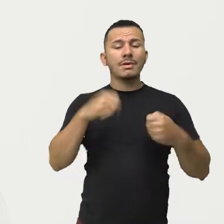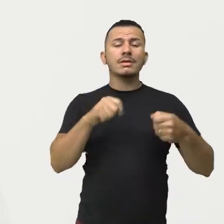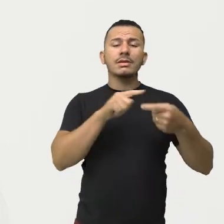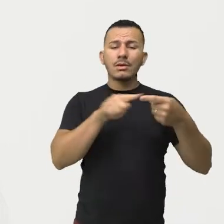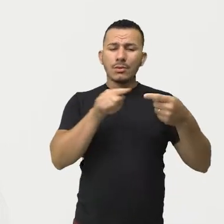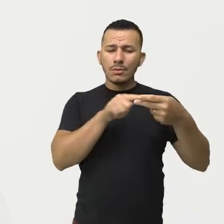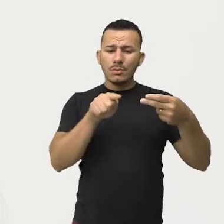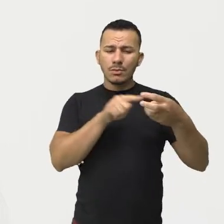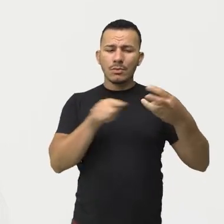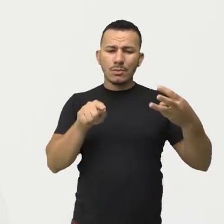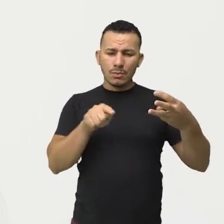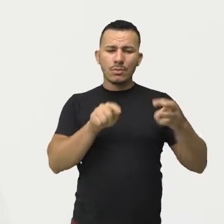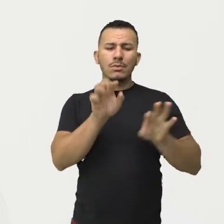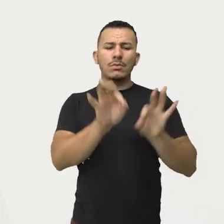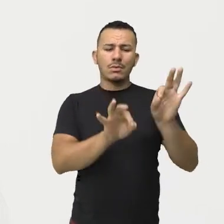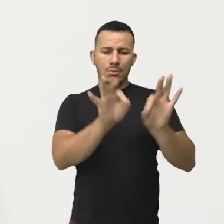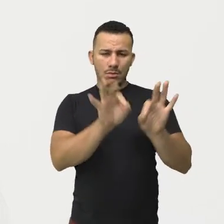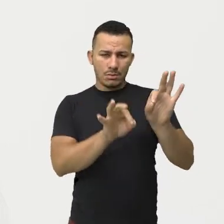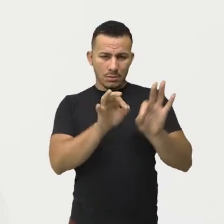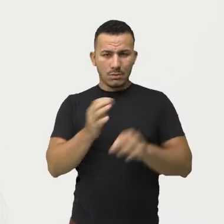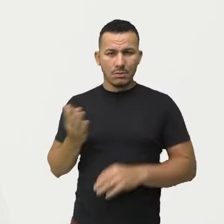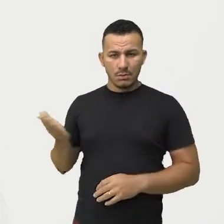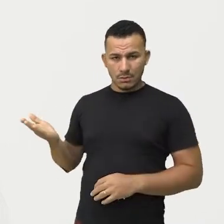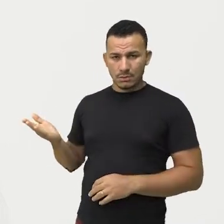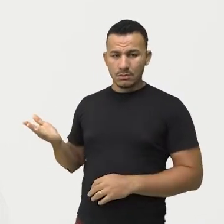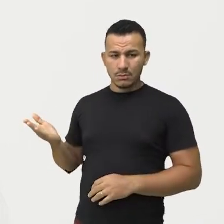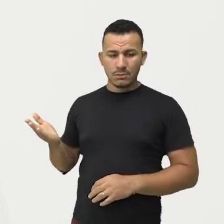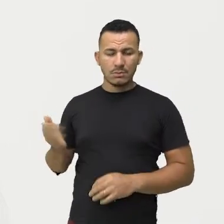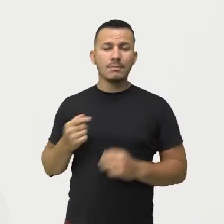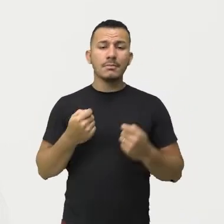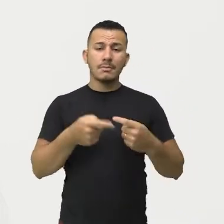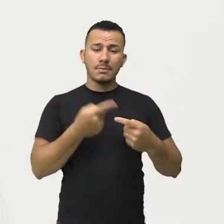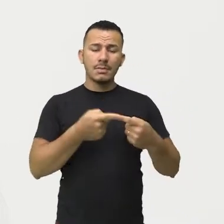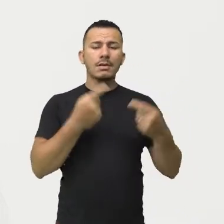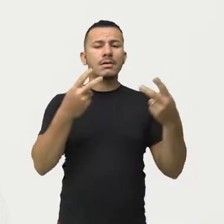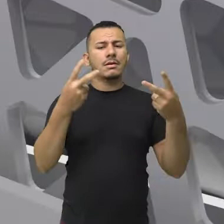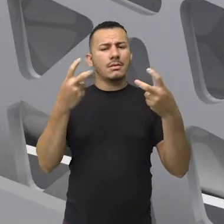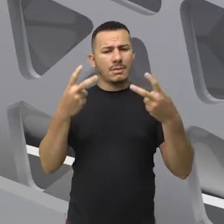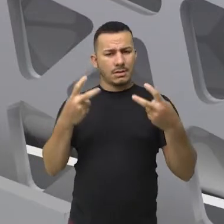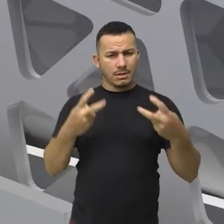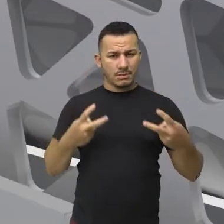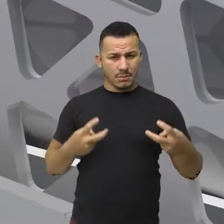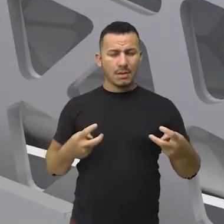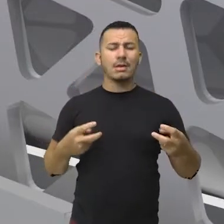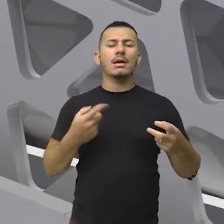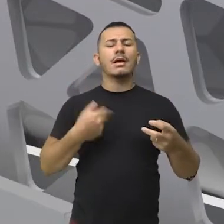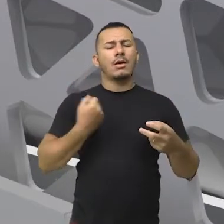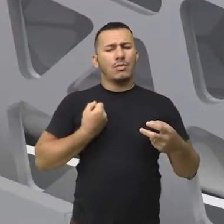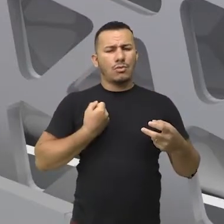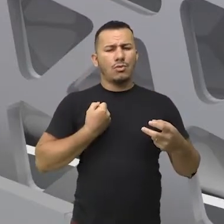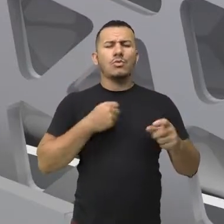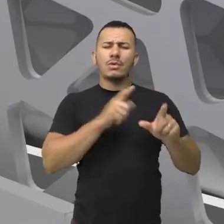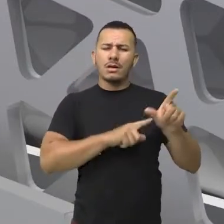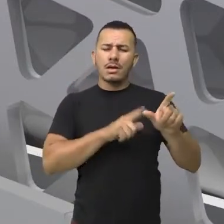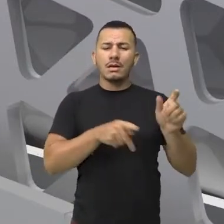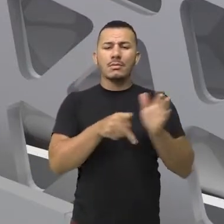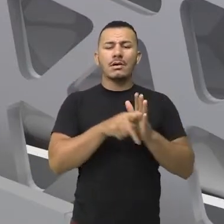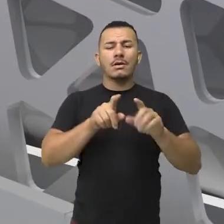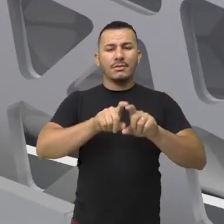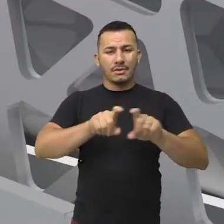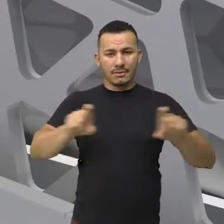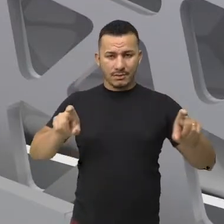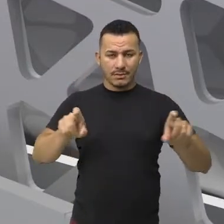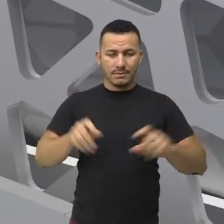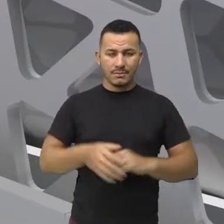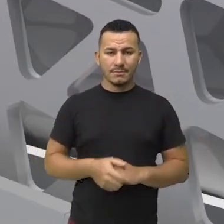né? Você pega e você identifica os elementos da equação. Quem é